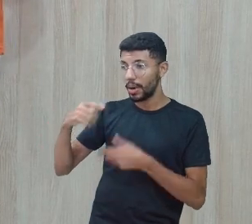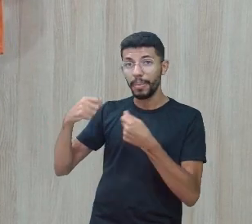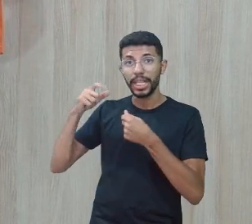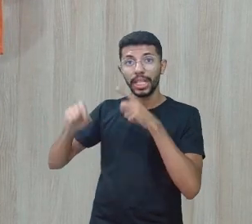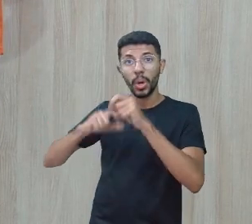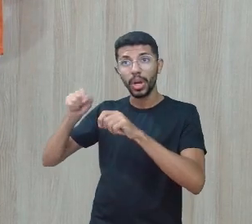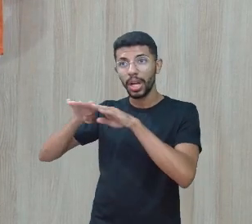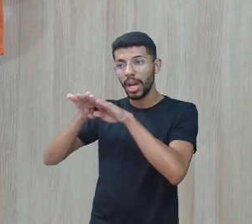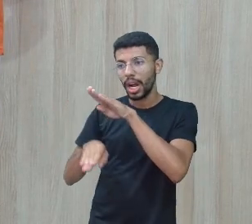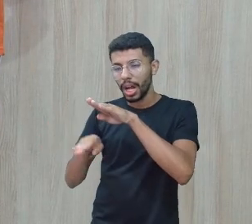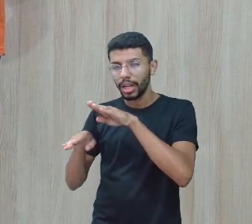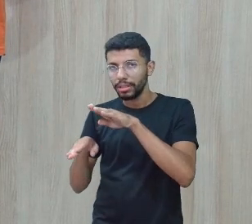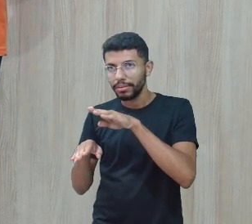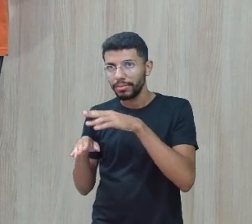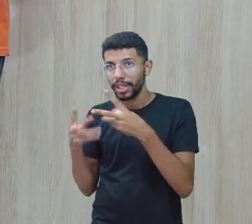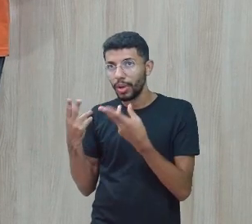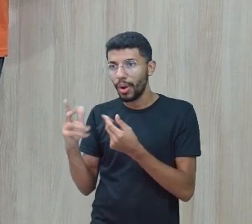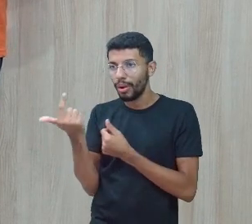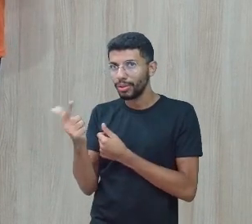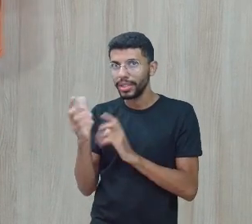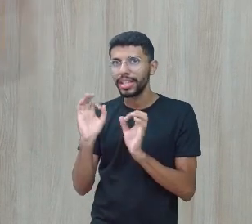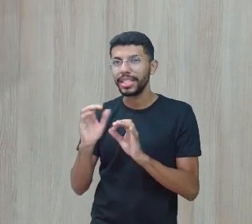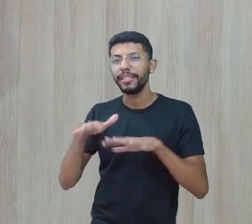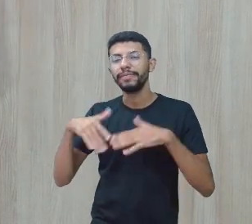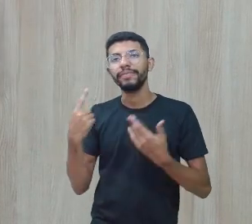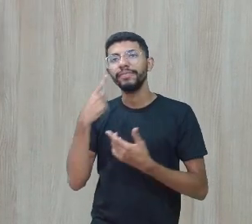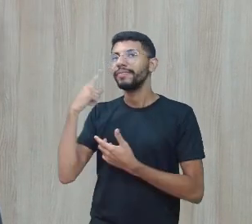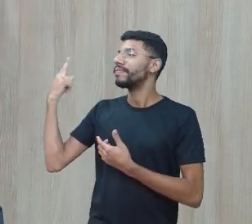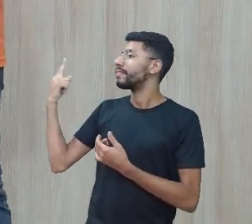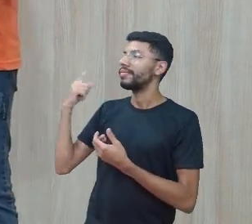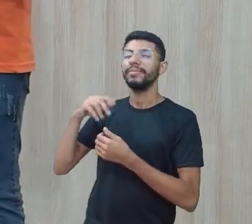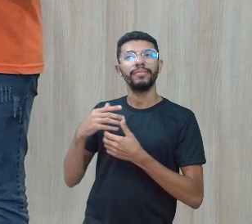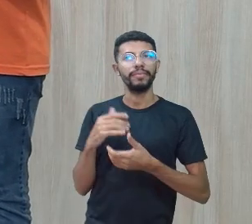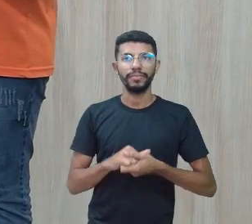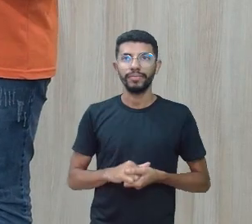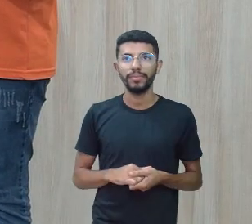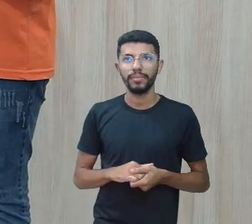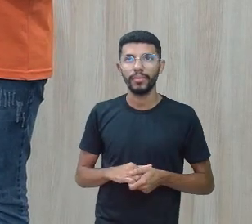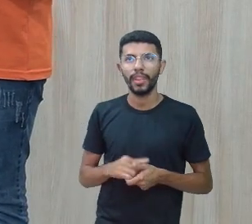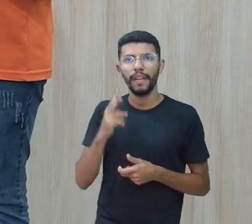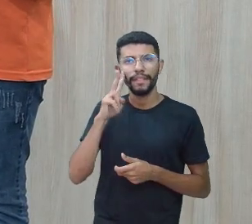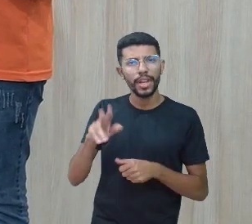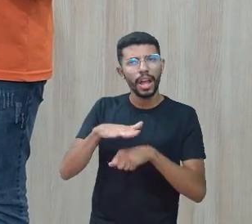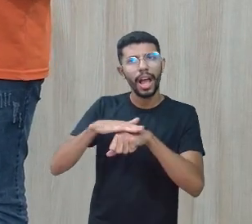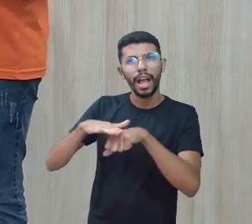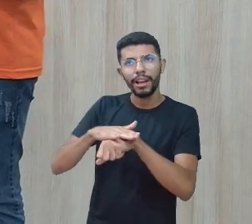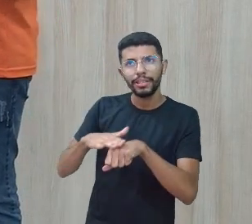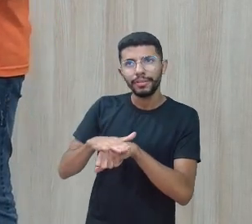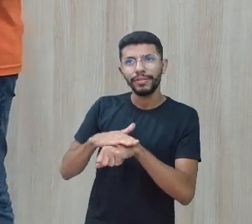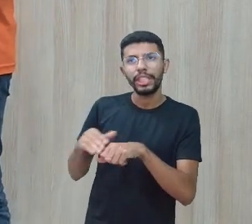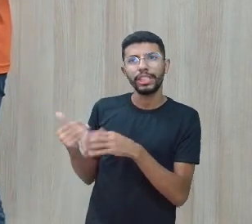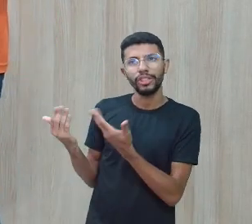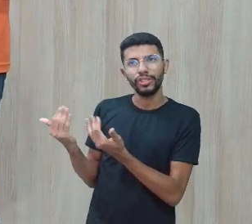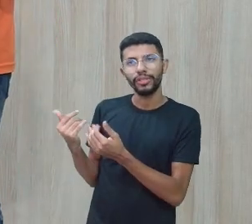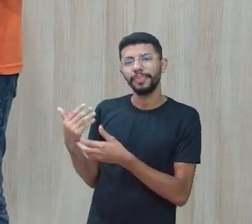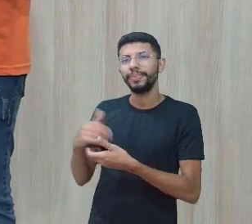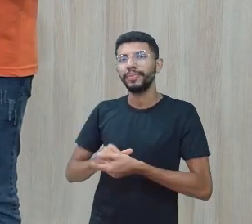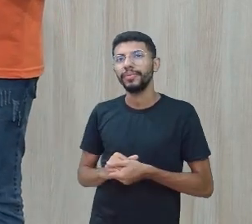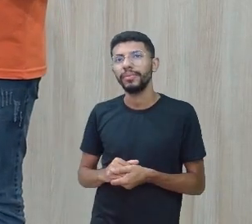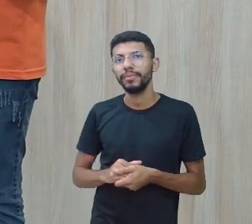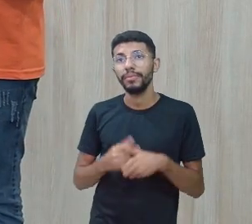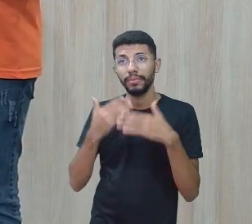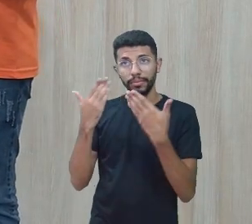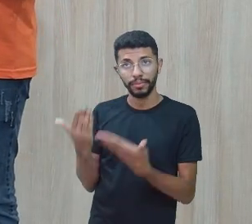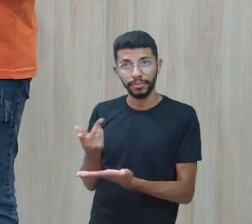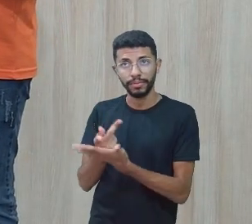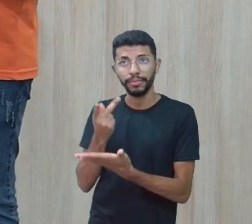Beleza? Bora ver o que a questão traz para a gente. Ela traz o seguinte, ó. Veja a conversa desses jovens. Essa